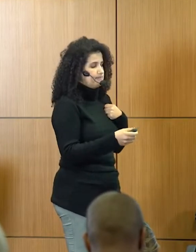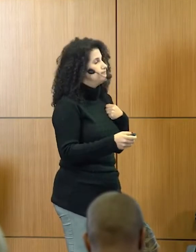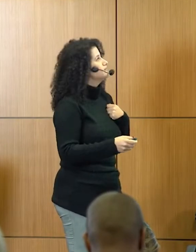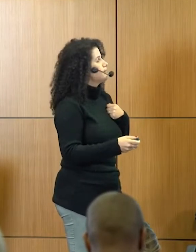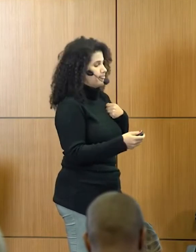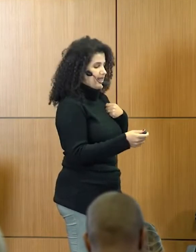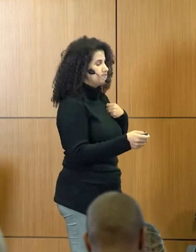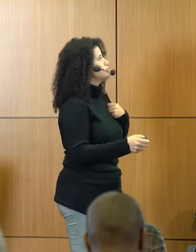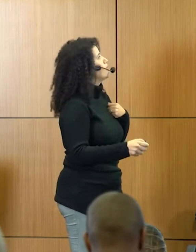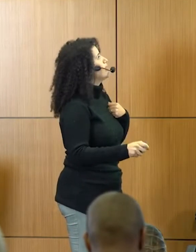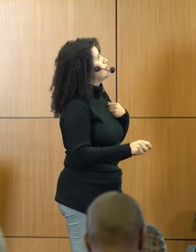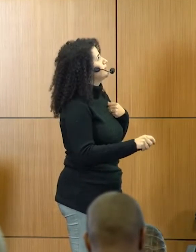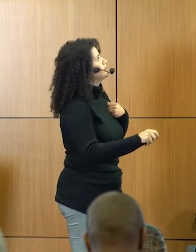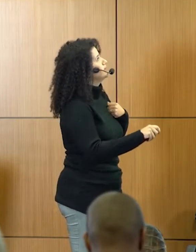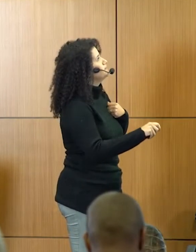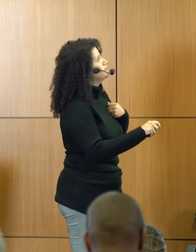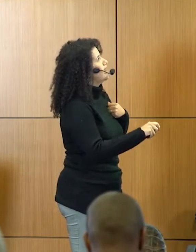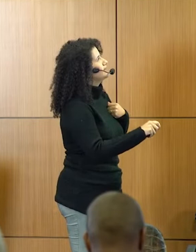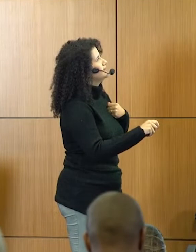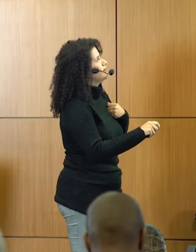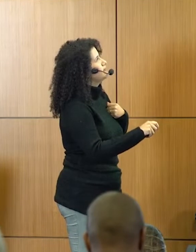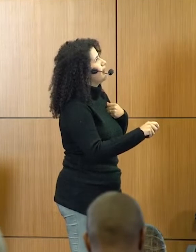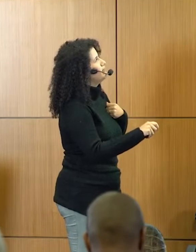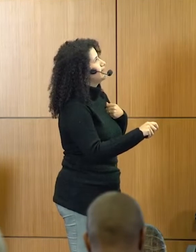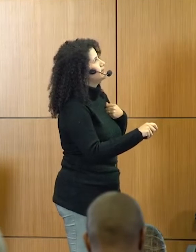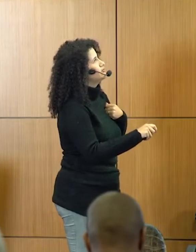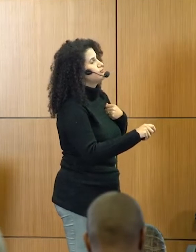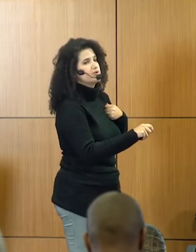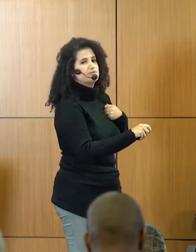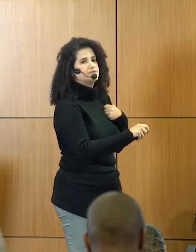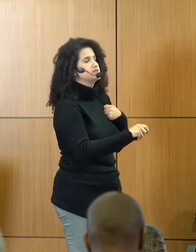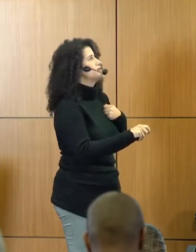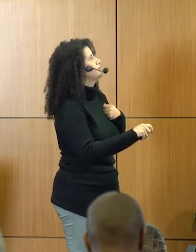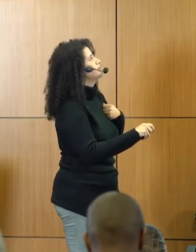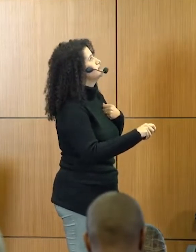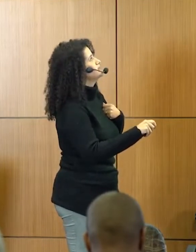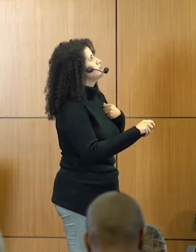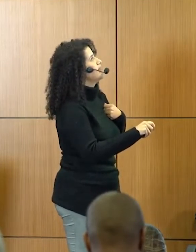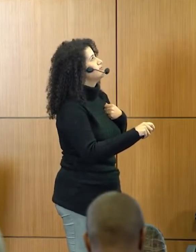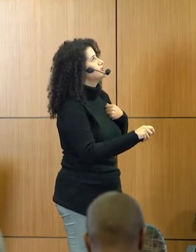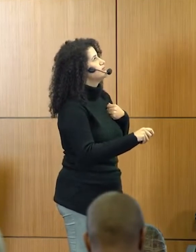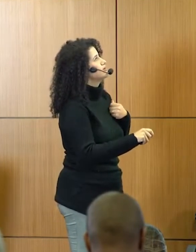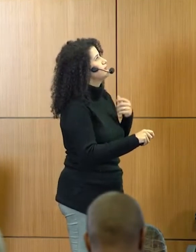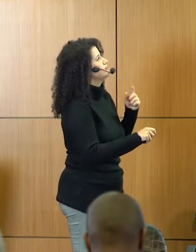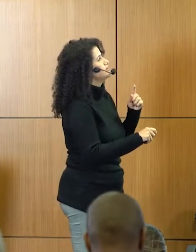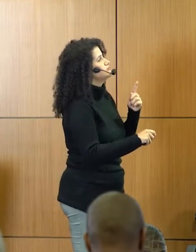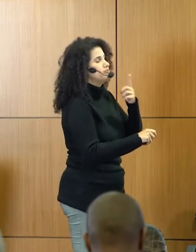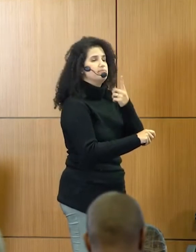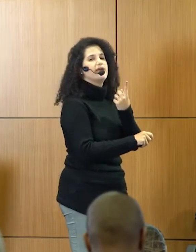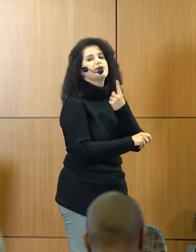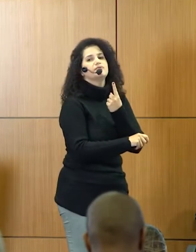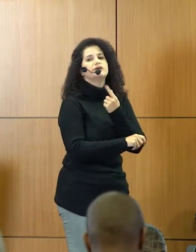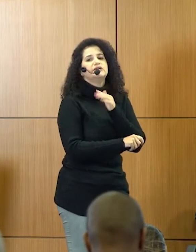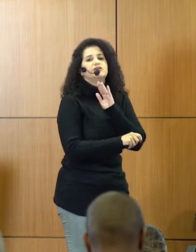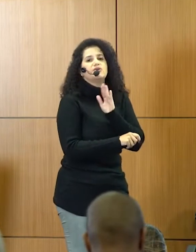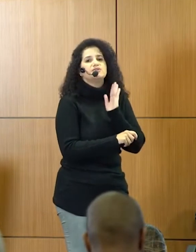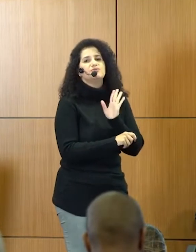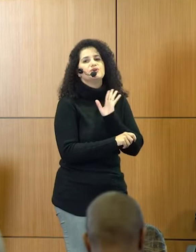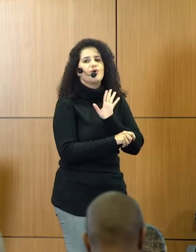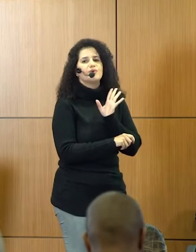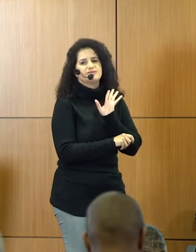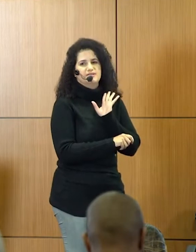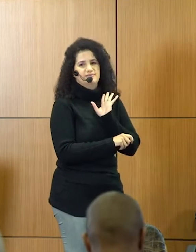cheguei nesse local aqui. Aqui está apagadinho para vocês que estão aqui, mas é um artigo que eu fiz, o primeiro,